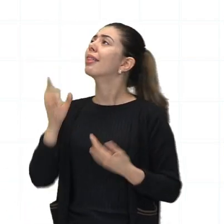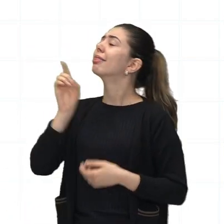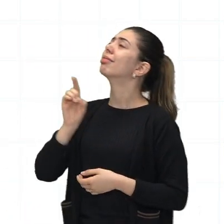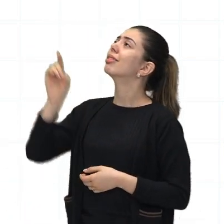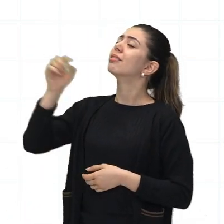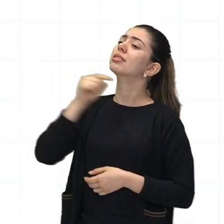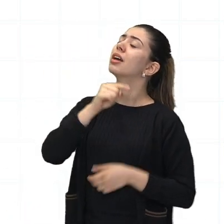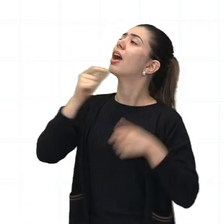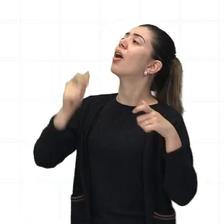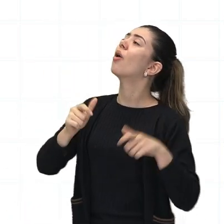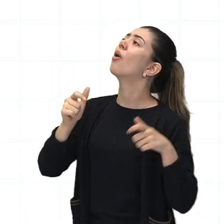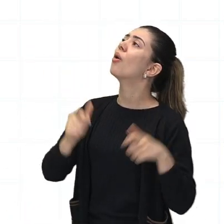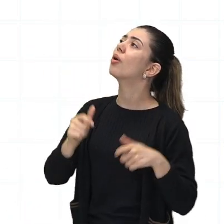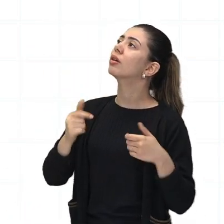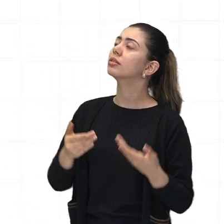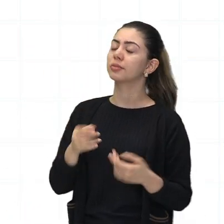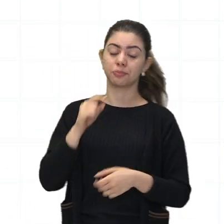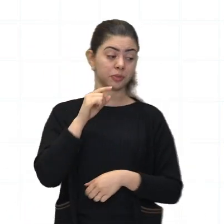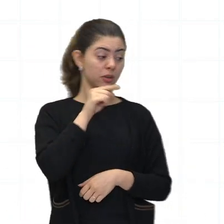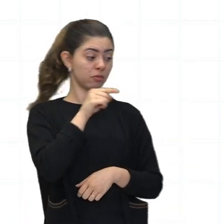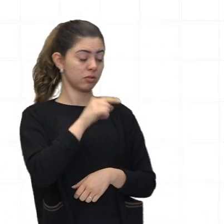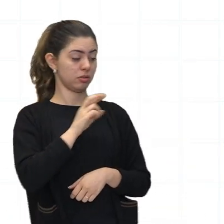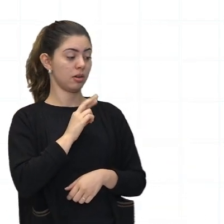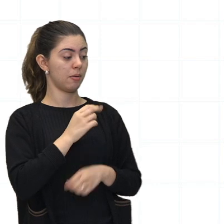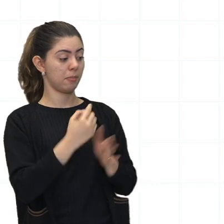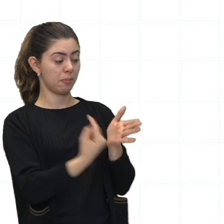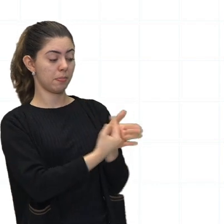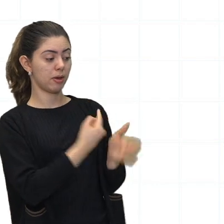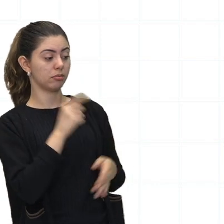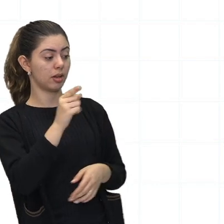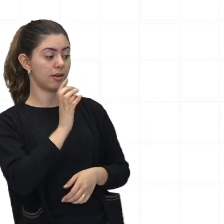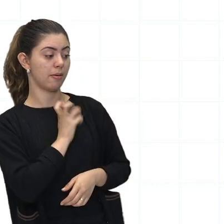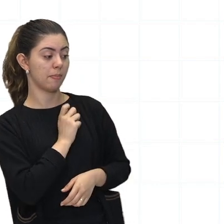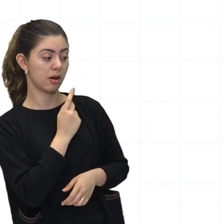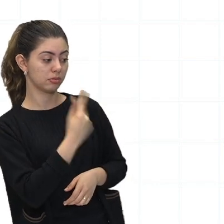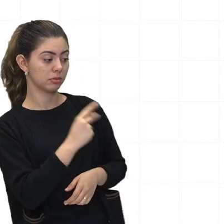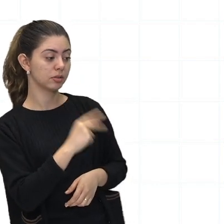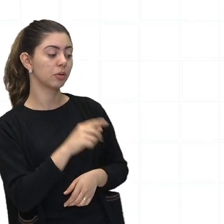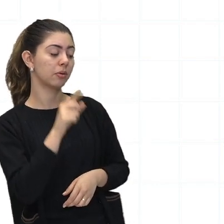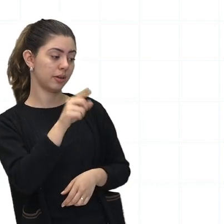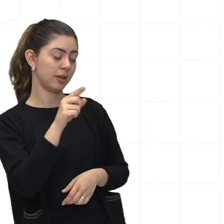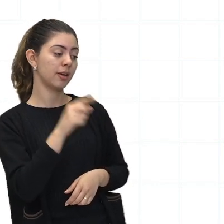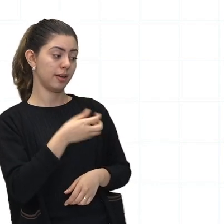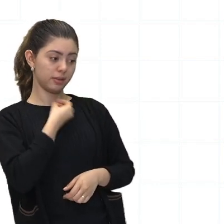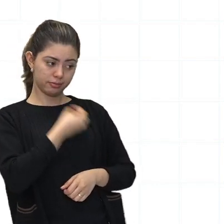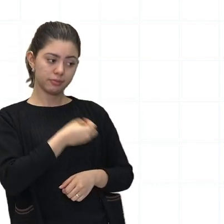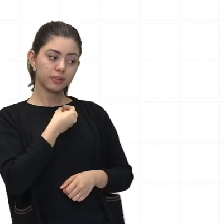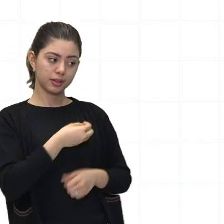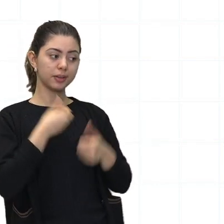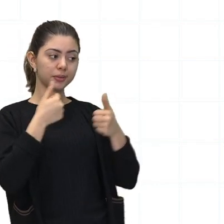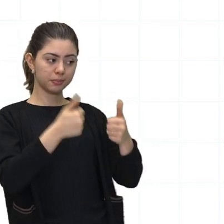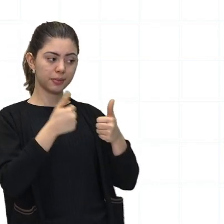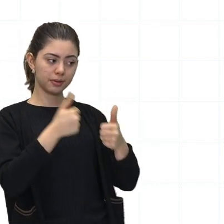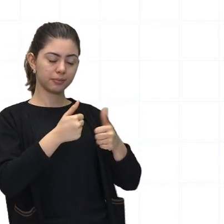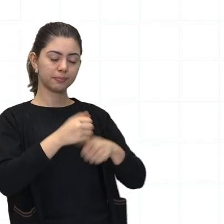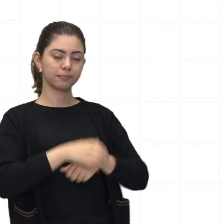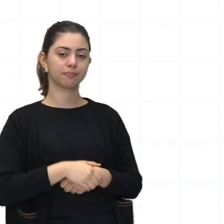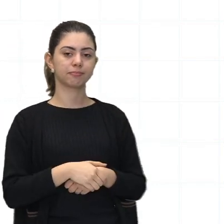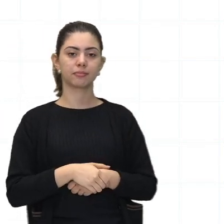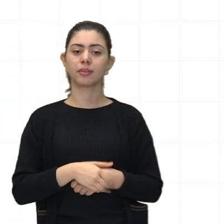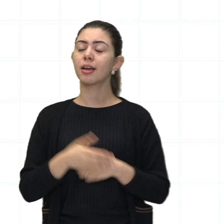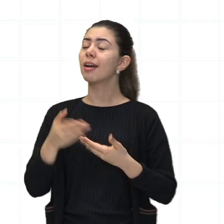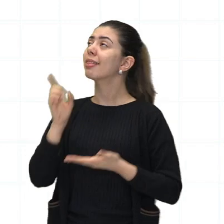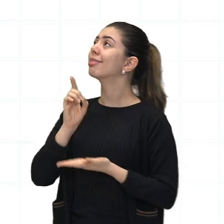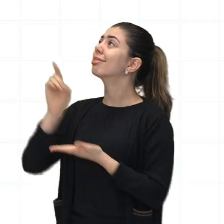ele? Vós me perguntais pelo vosso amado, e eu bem vos digo que está vivo e são. Ai Deus,